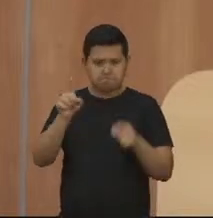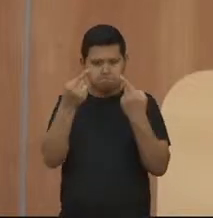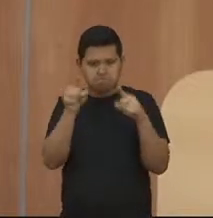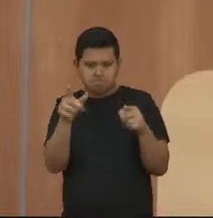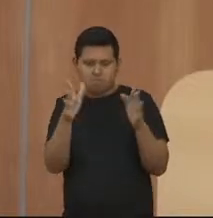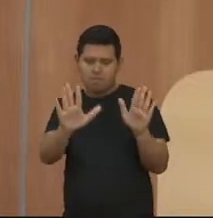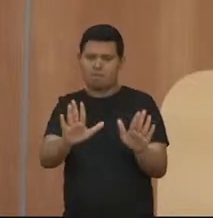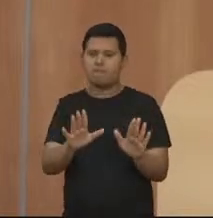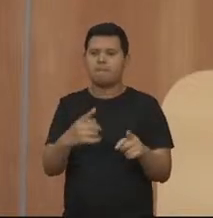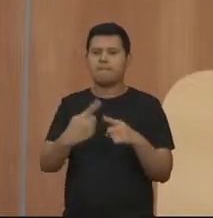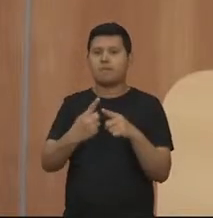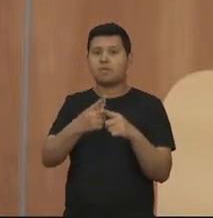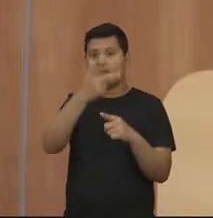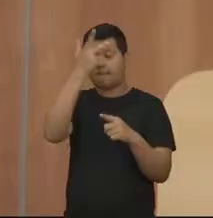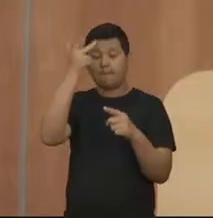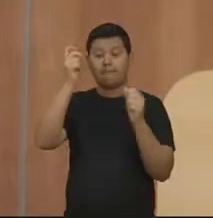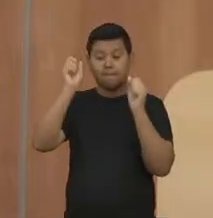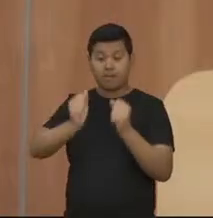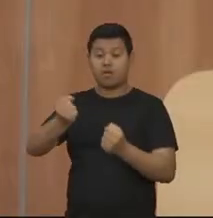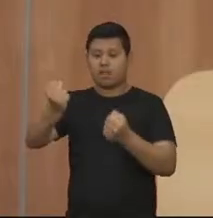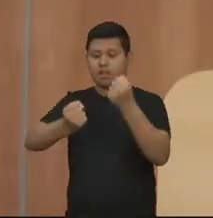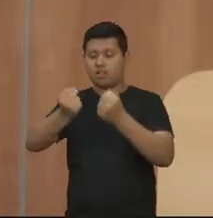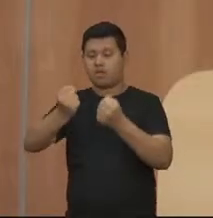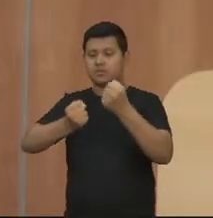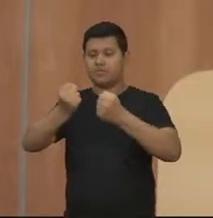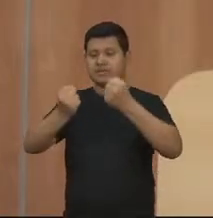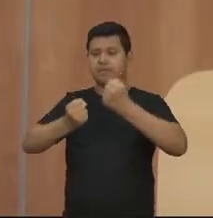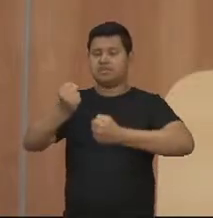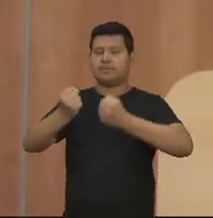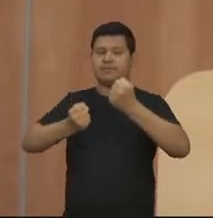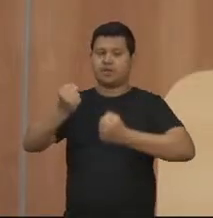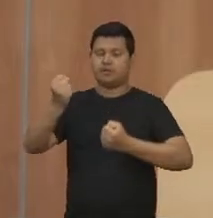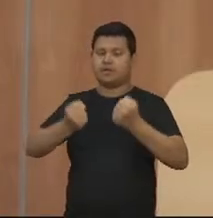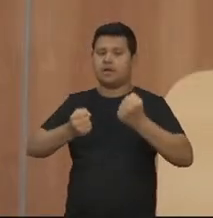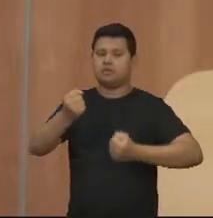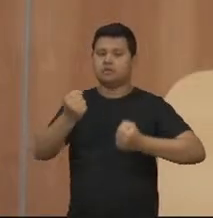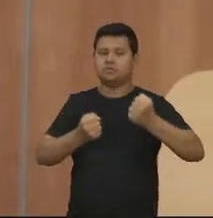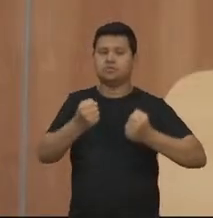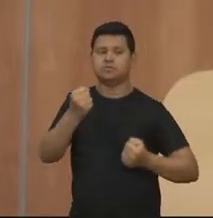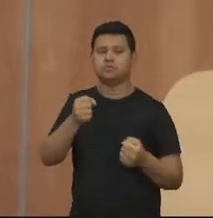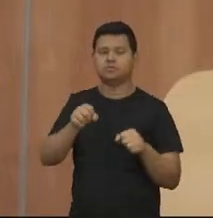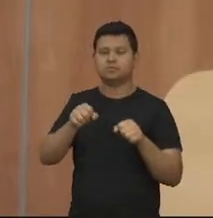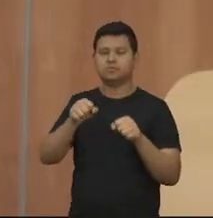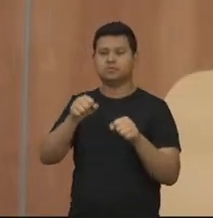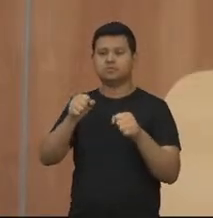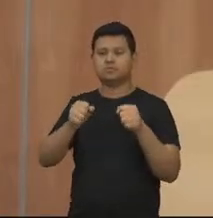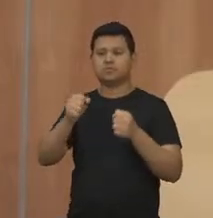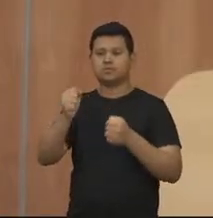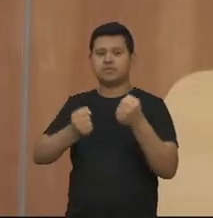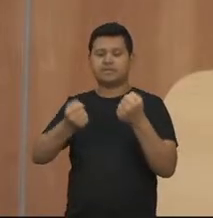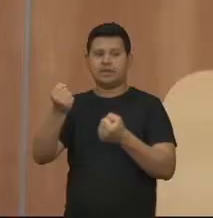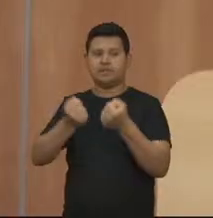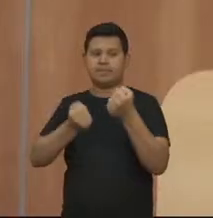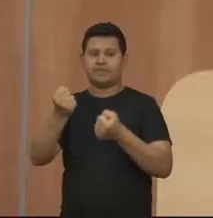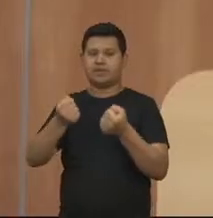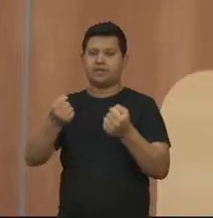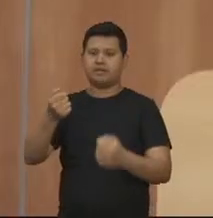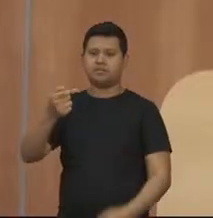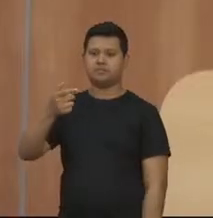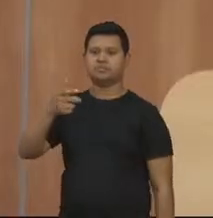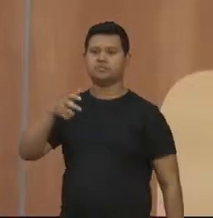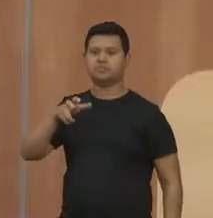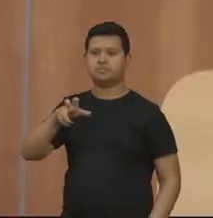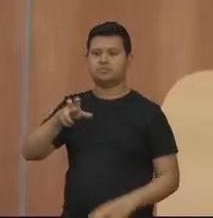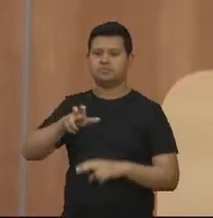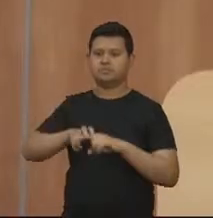pode ser arremessada para fora. Então, é importante boas práticas. Também a criança na moto, tem a idade certa agora, acho que agora é 10 anos, né, na moto,